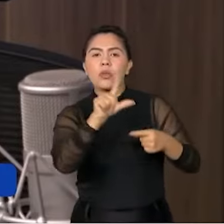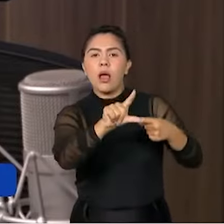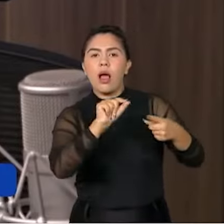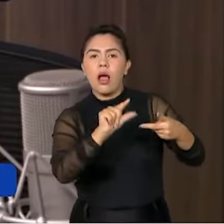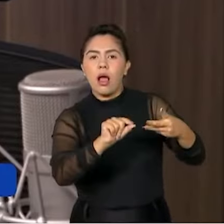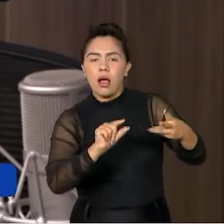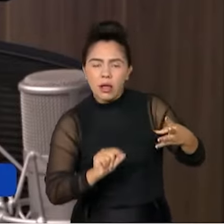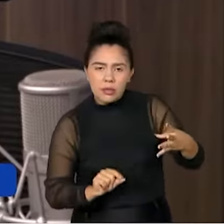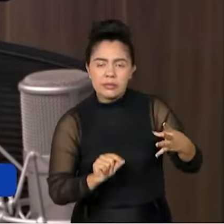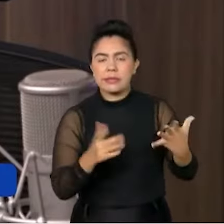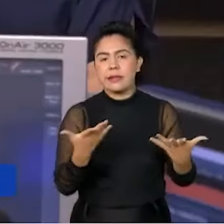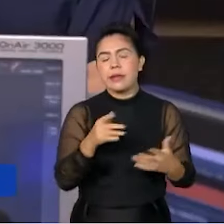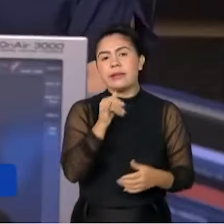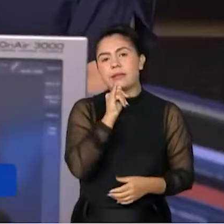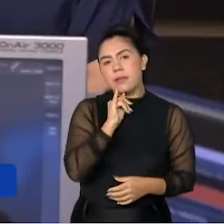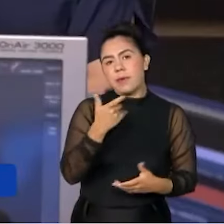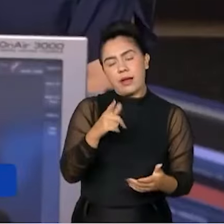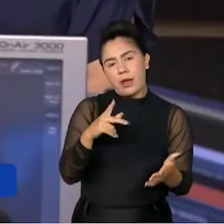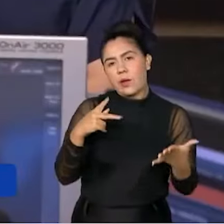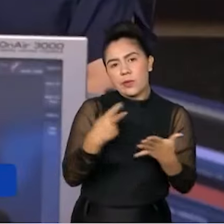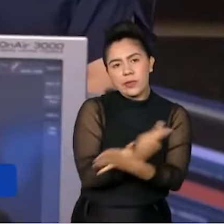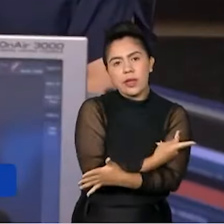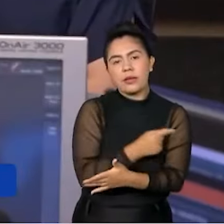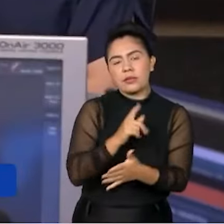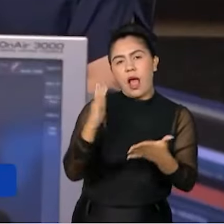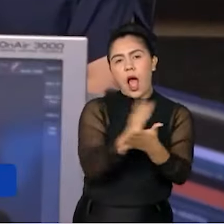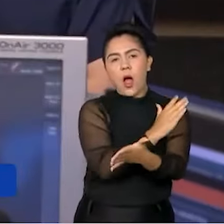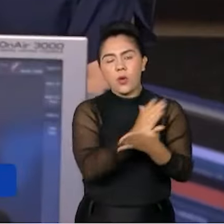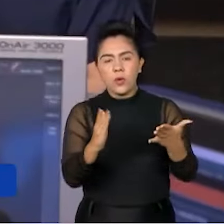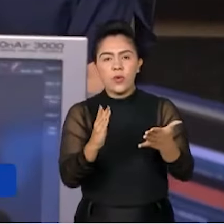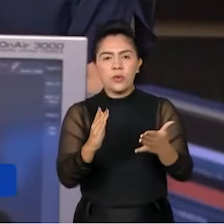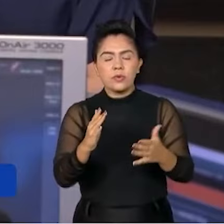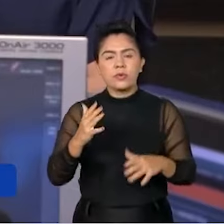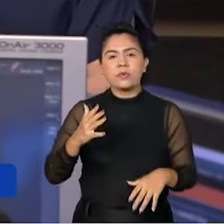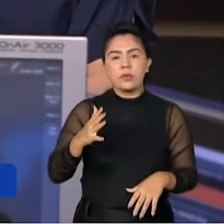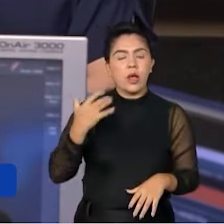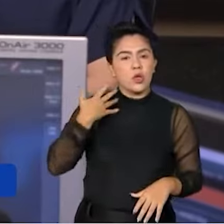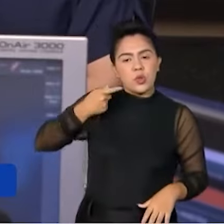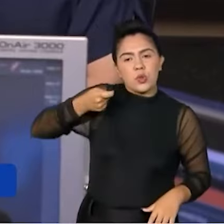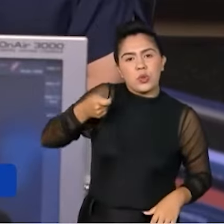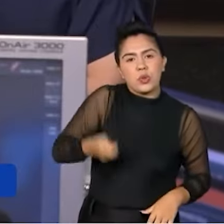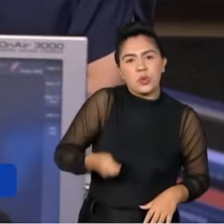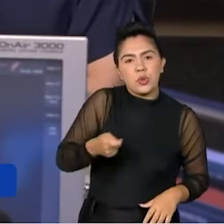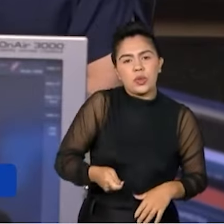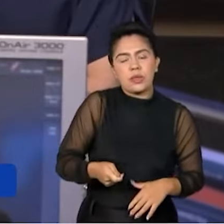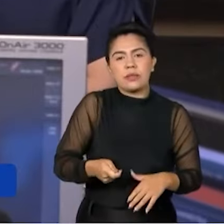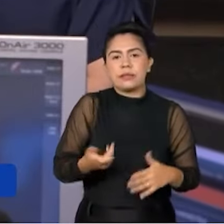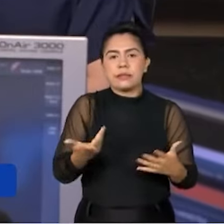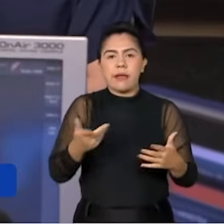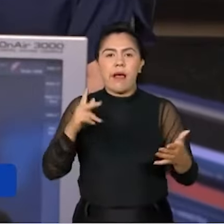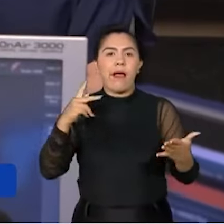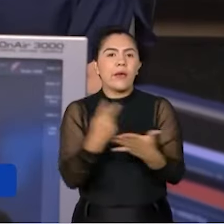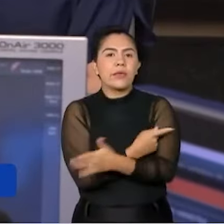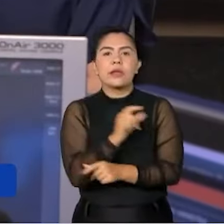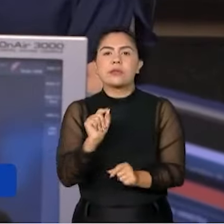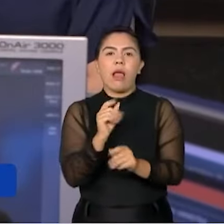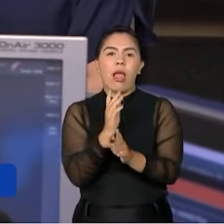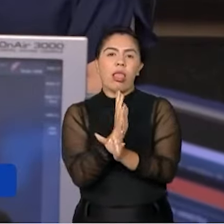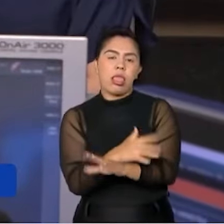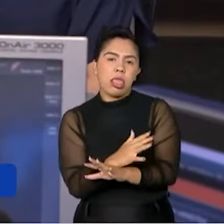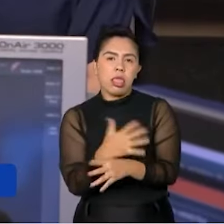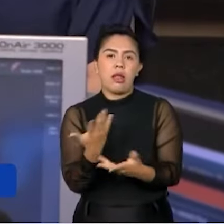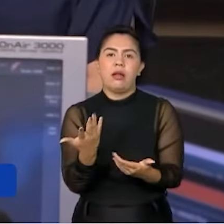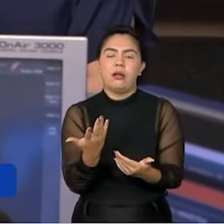ainda você tem uma atitude como de alguns juízes que relaxam completamente a pena.